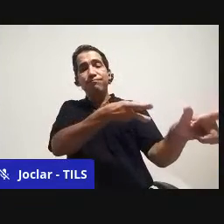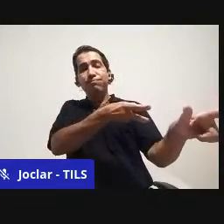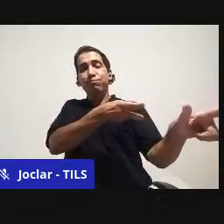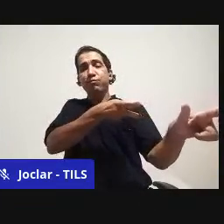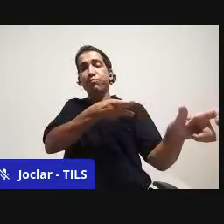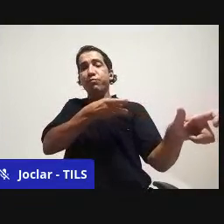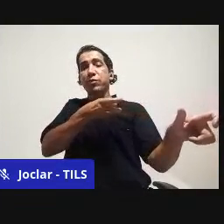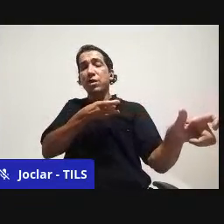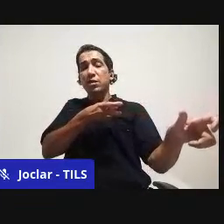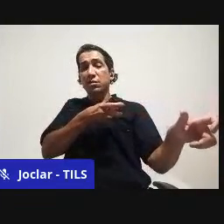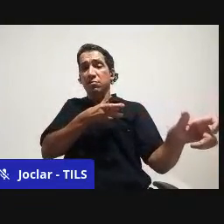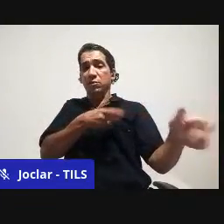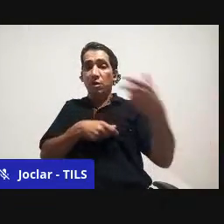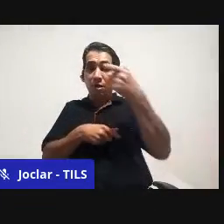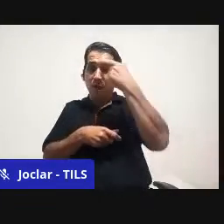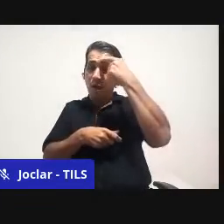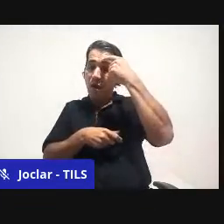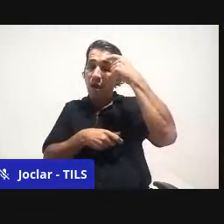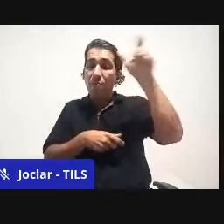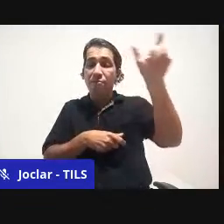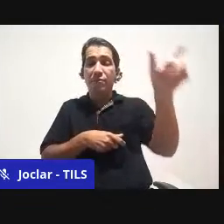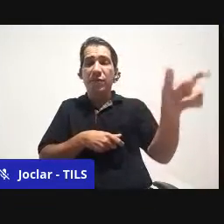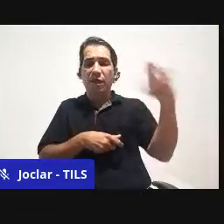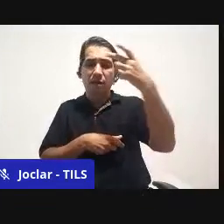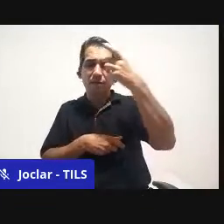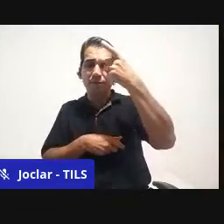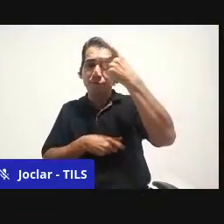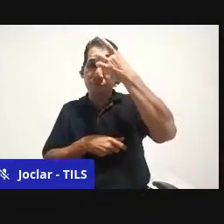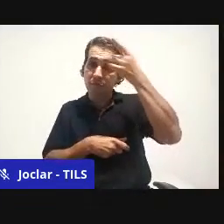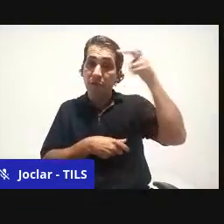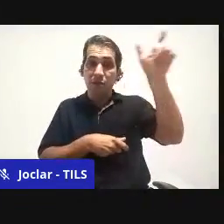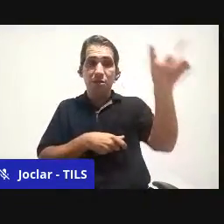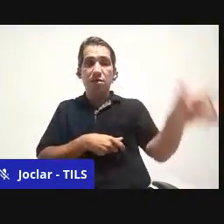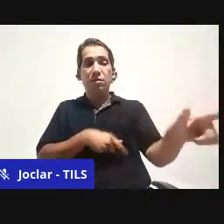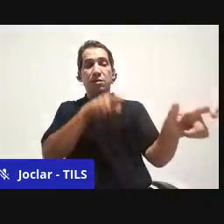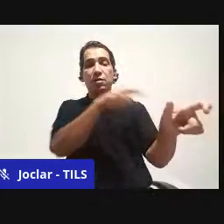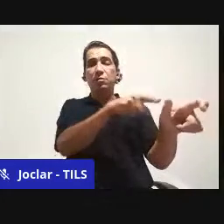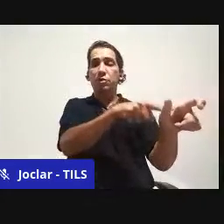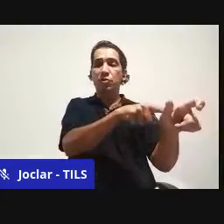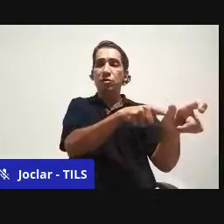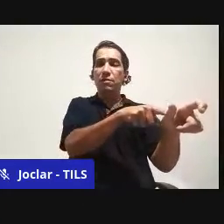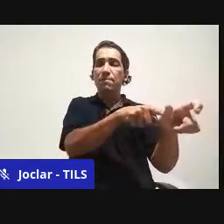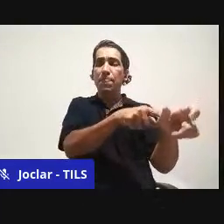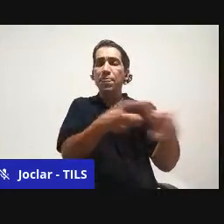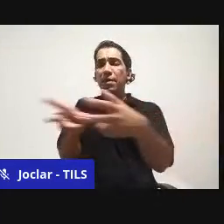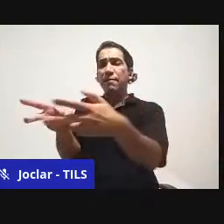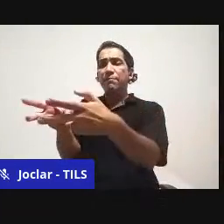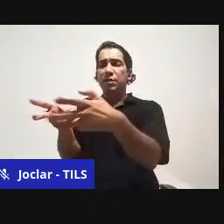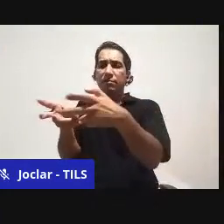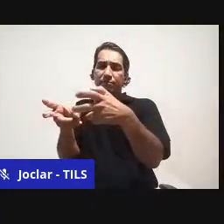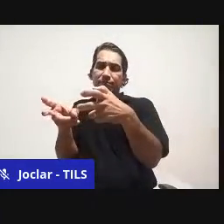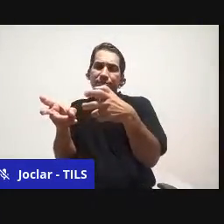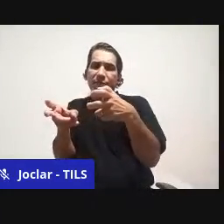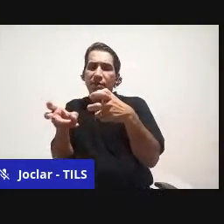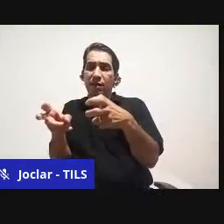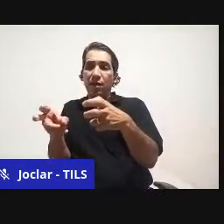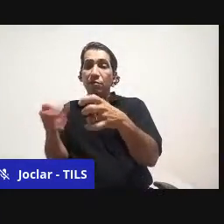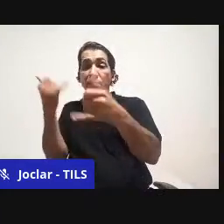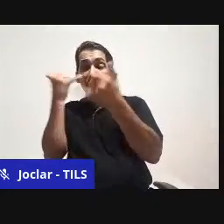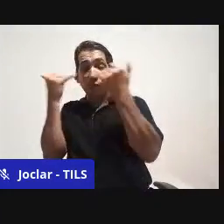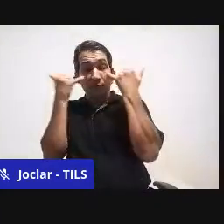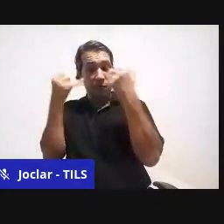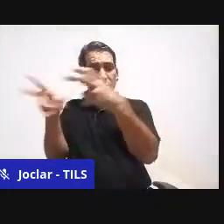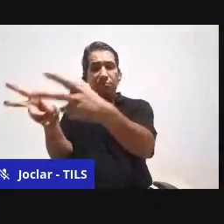discriminar entre os milhares, os milhões, ou mesmo bilhões de dados que tem no ambiente no qual eu estou